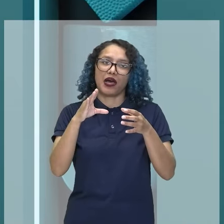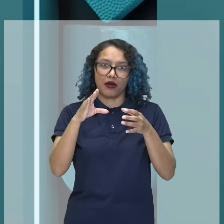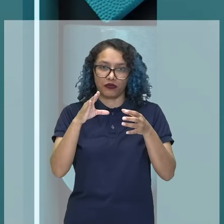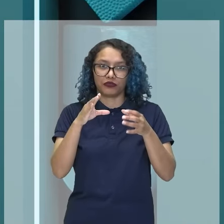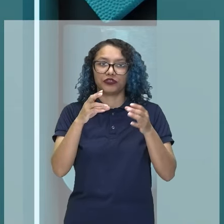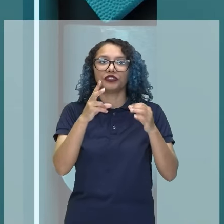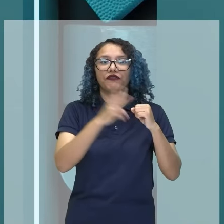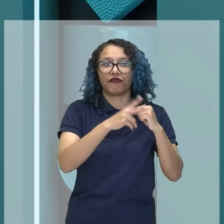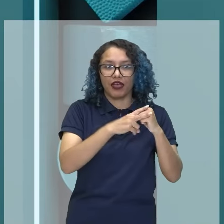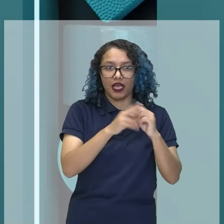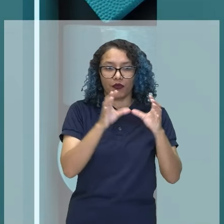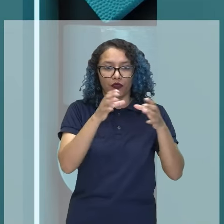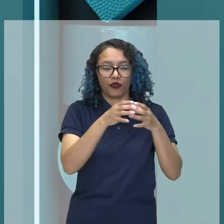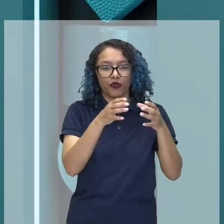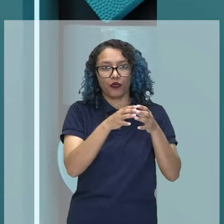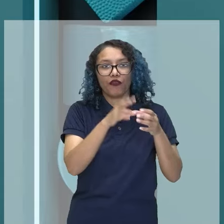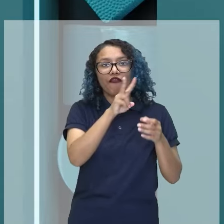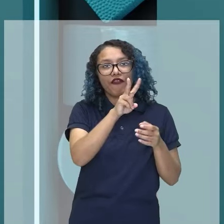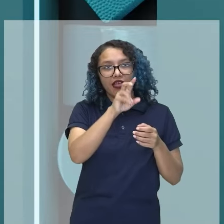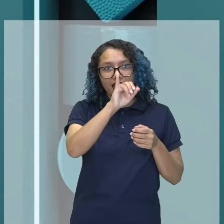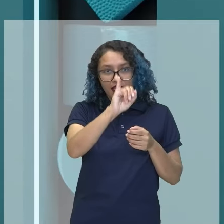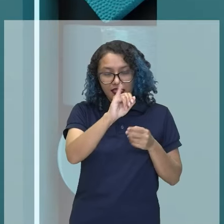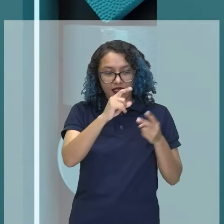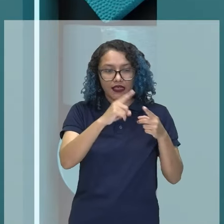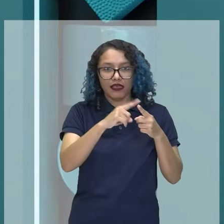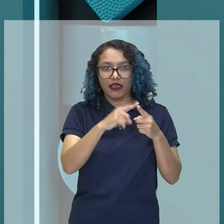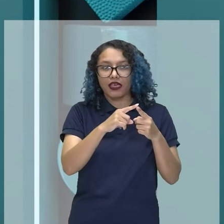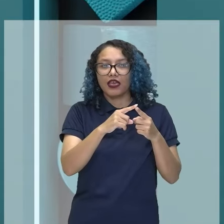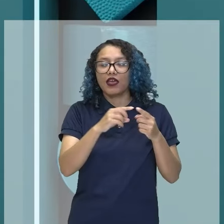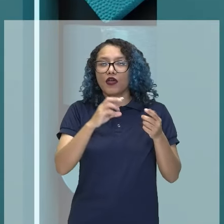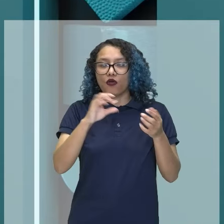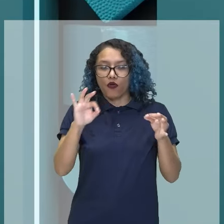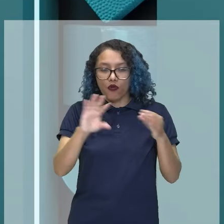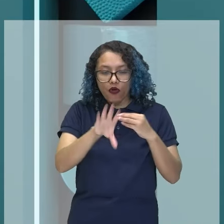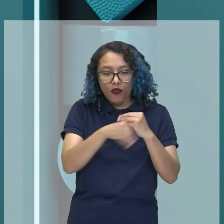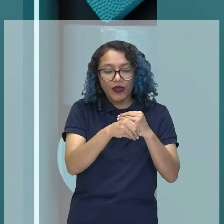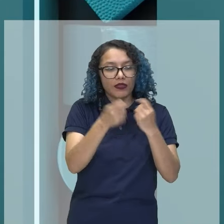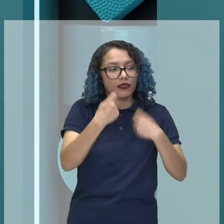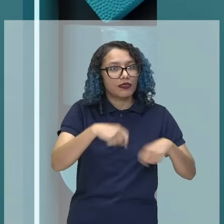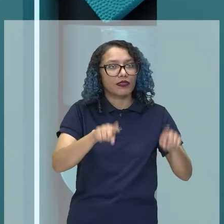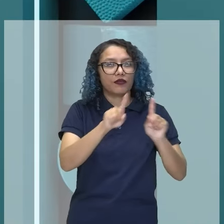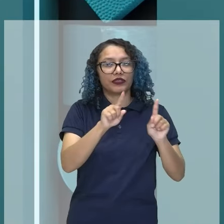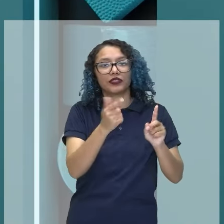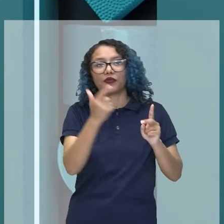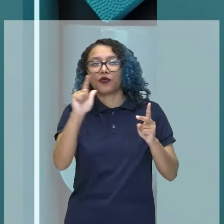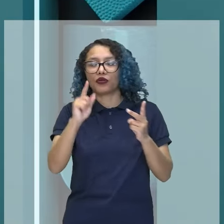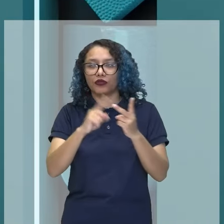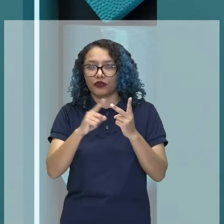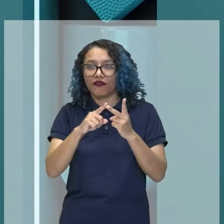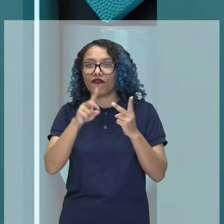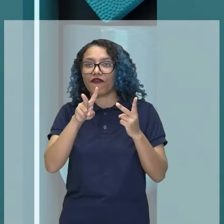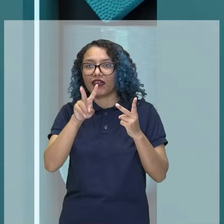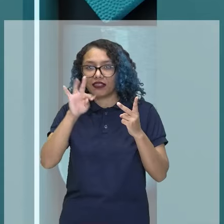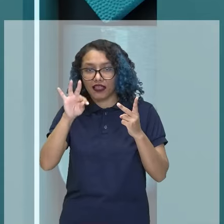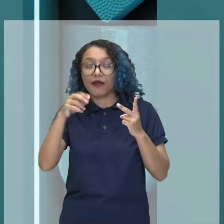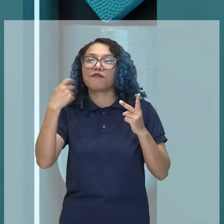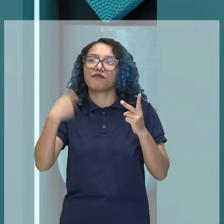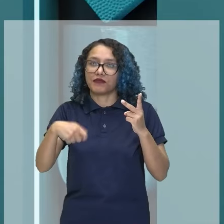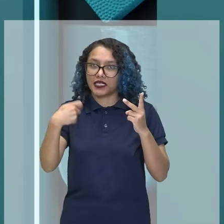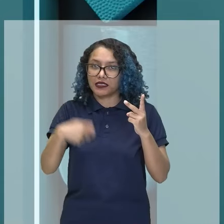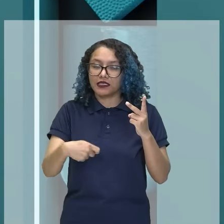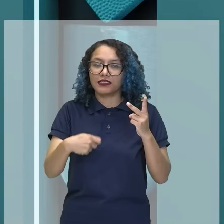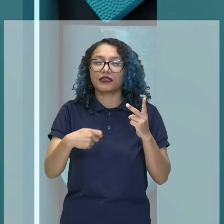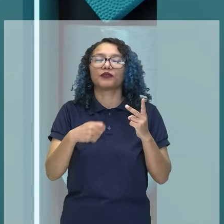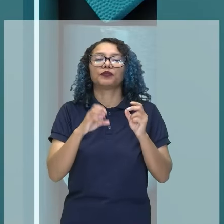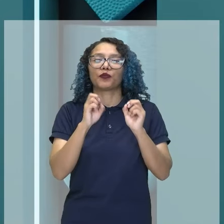Os intransitivos, não precisa de complemento, e os transitivos, precisa de complemento. Dito